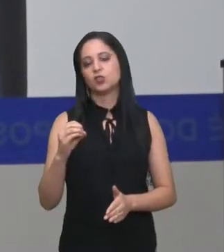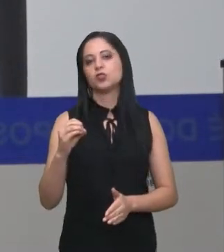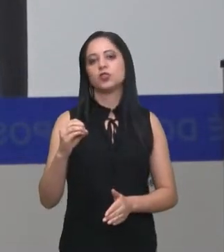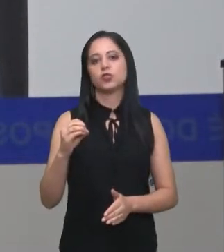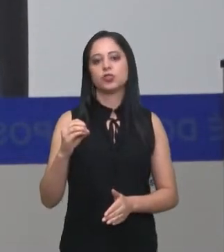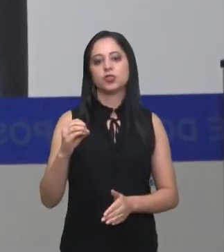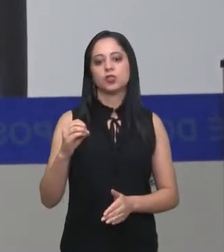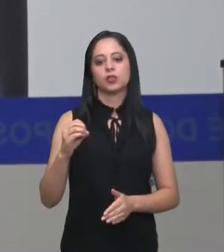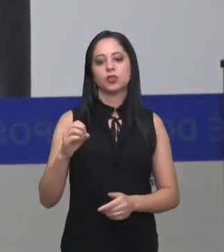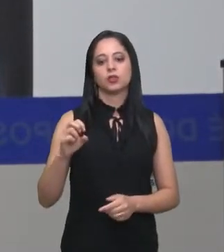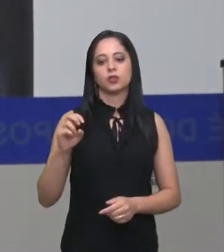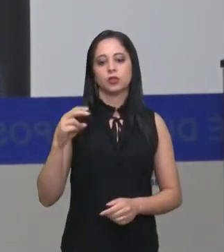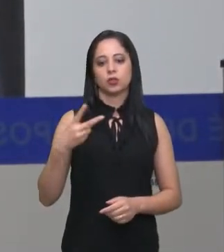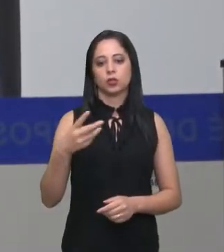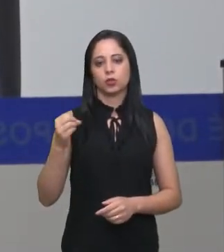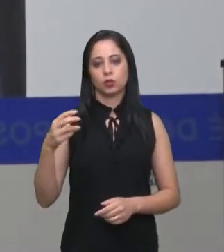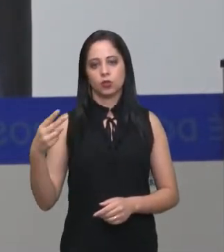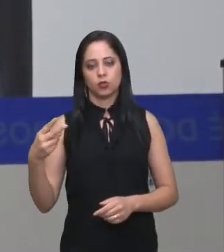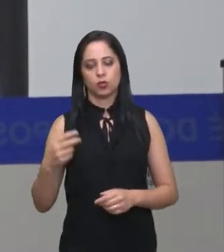12/5/2022.